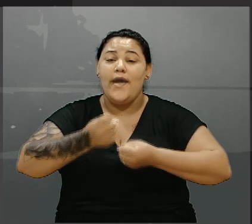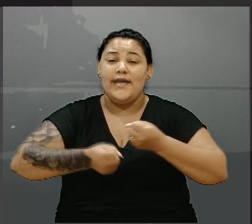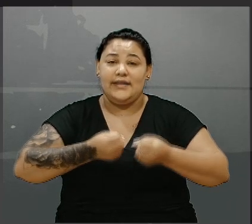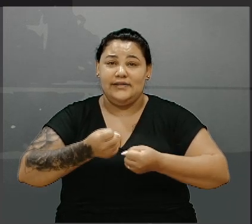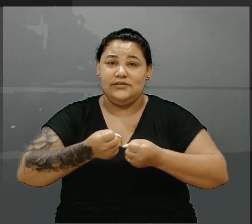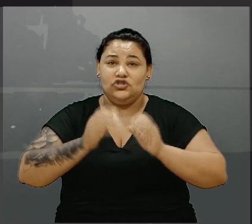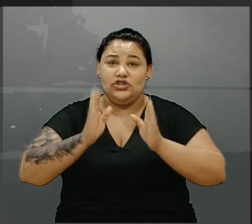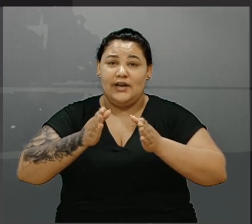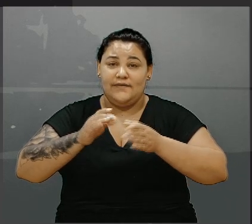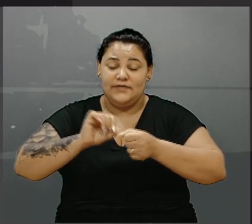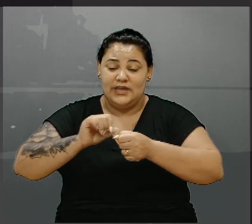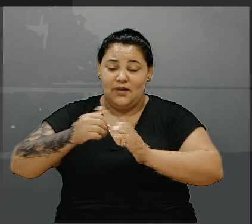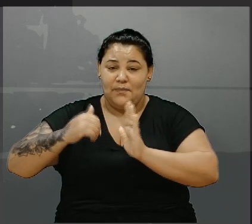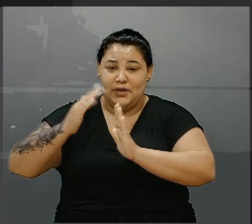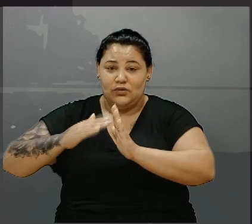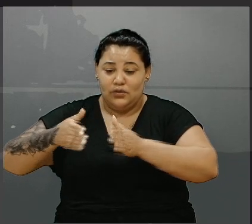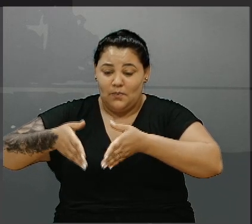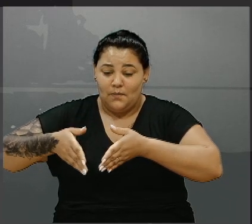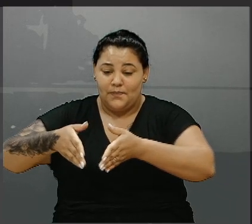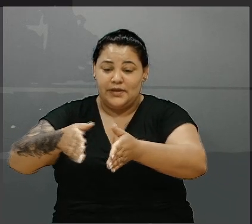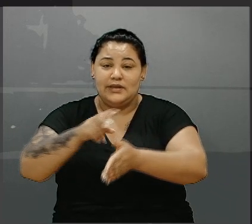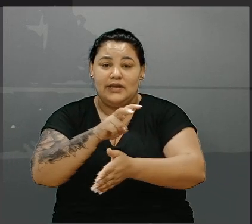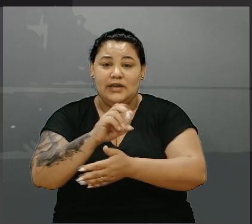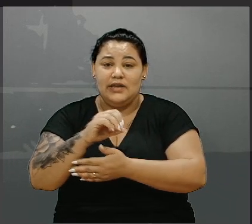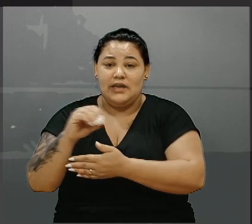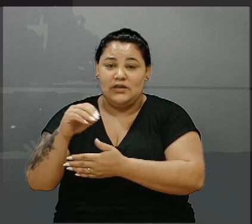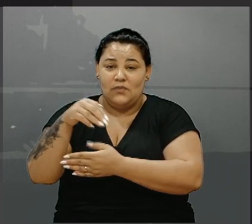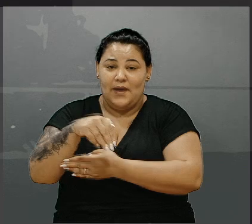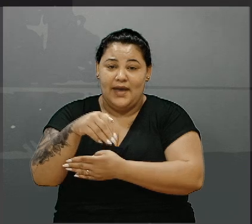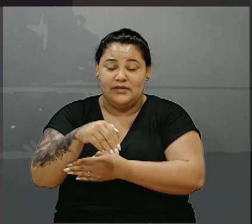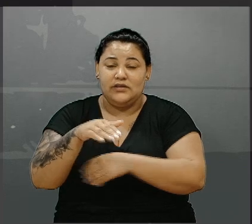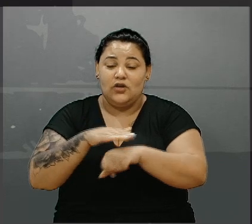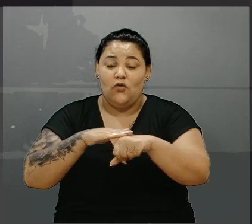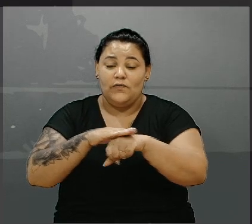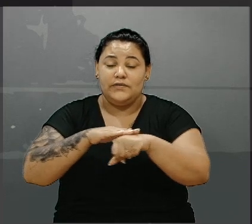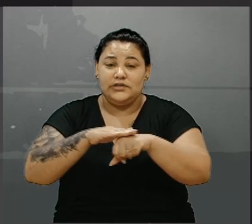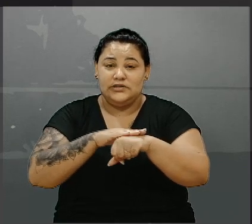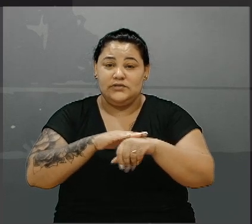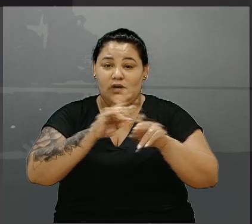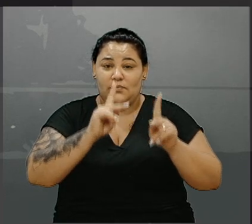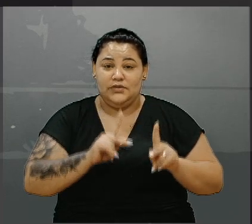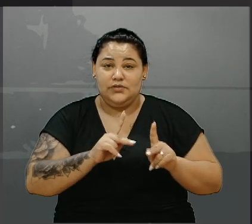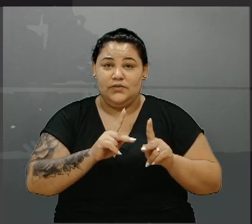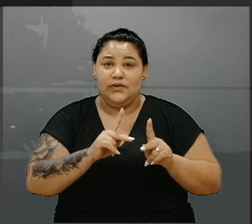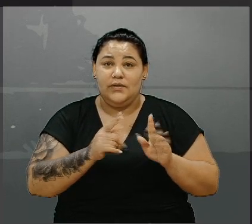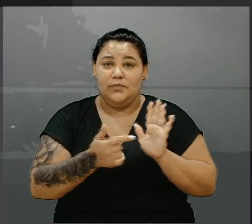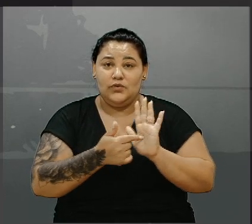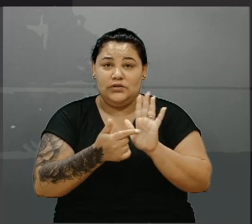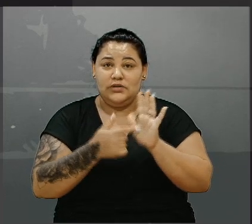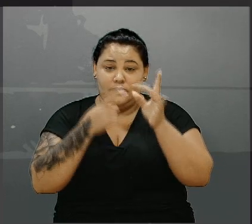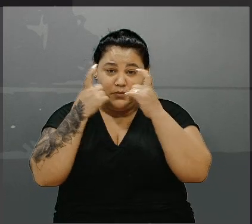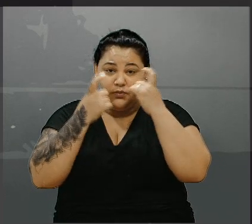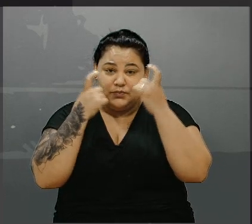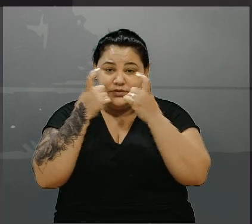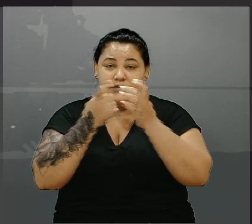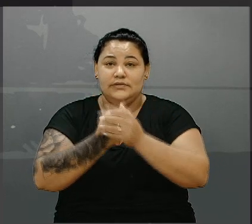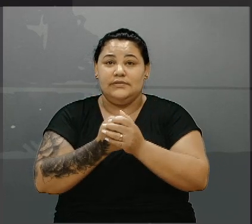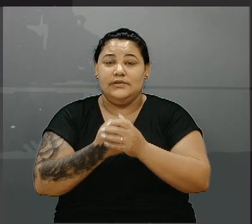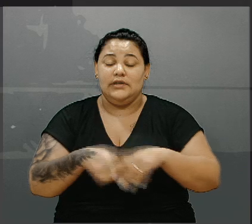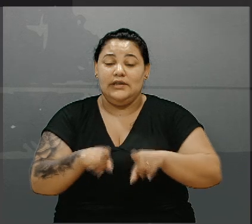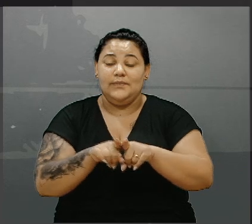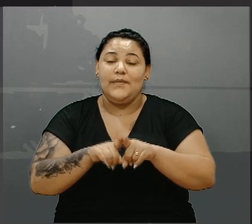uma pista que hoje tem 500 metros, e aí conversando com o superintendente, levando essa nossa preocupação, ele disse, também é a